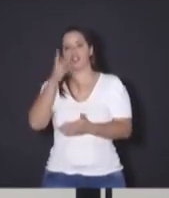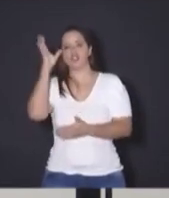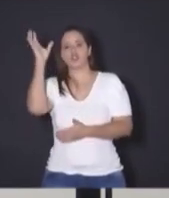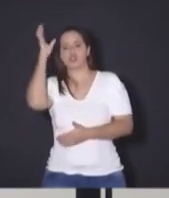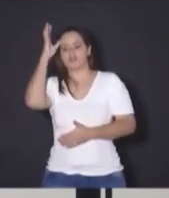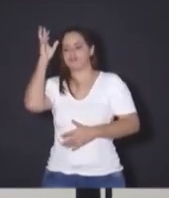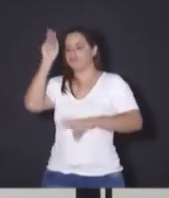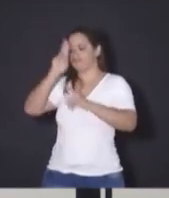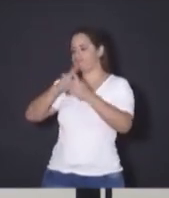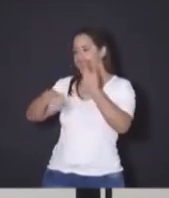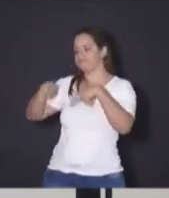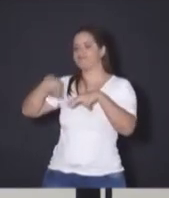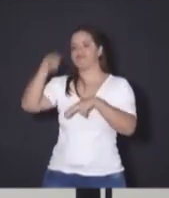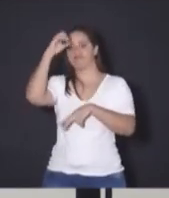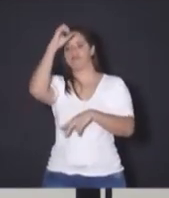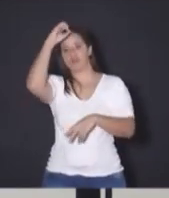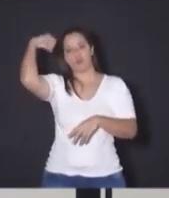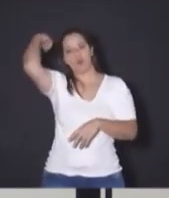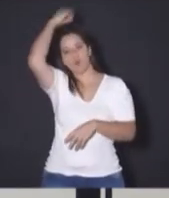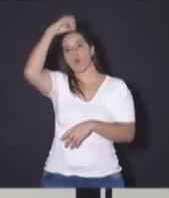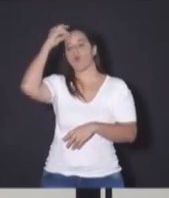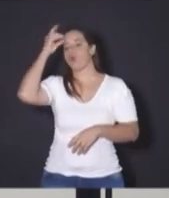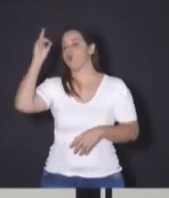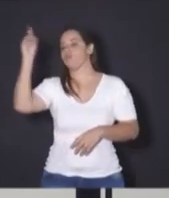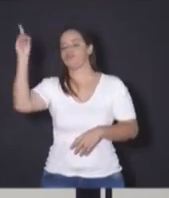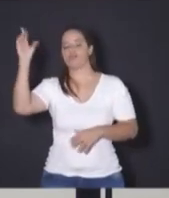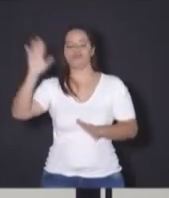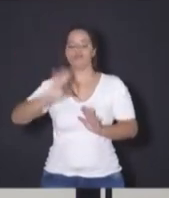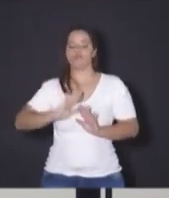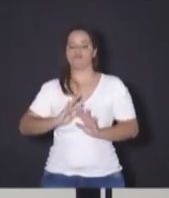cultuem orixá, vodum, inquice.